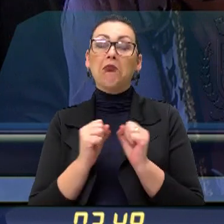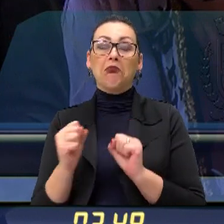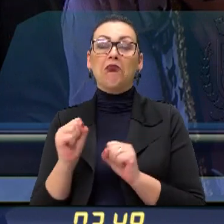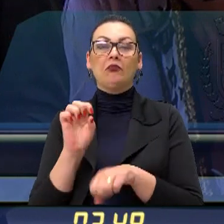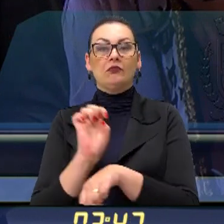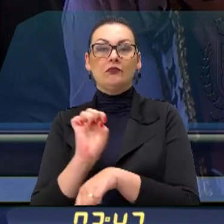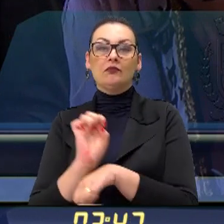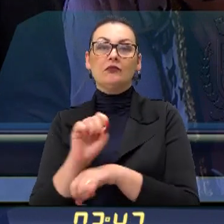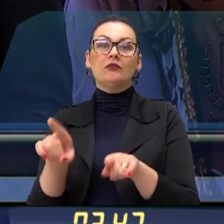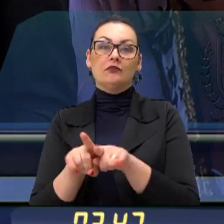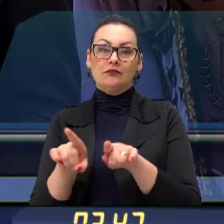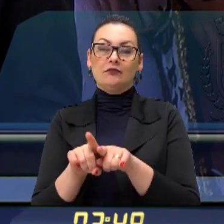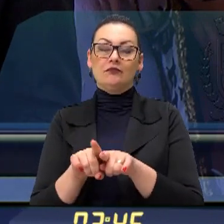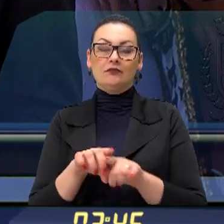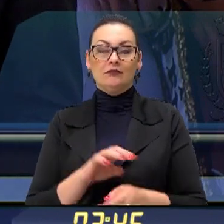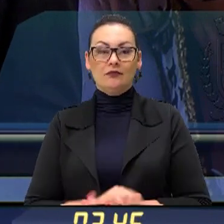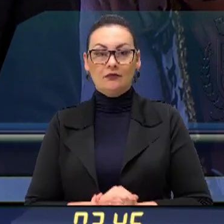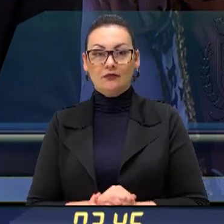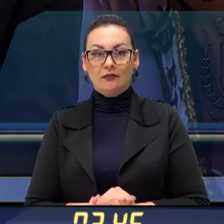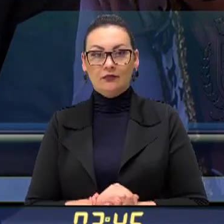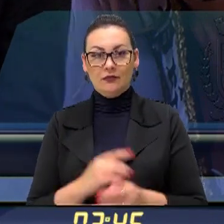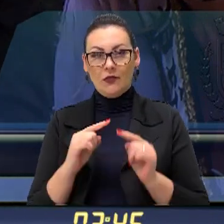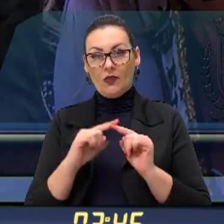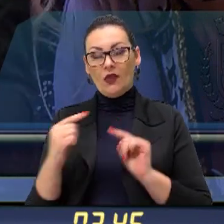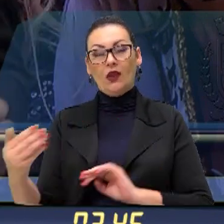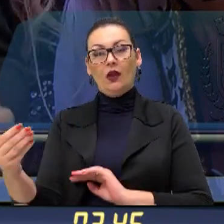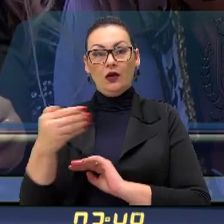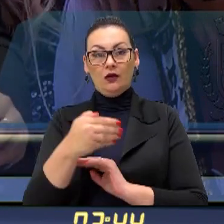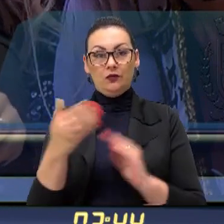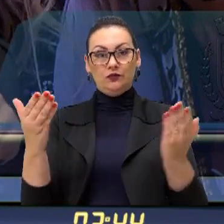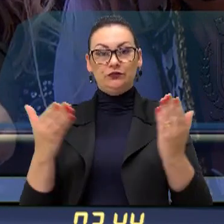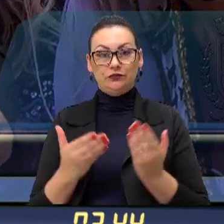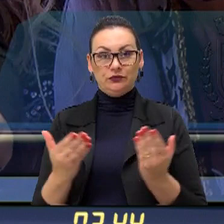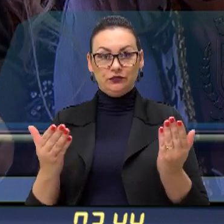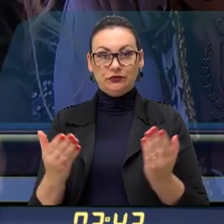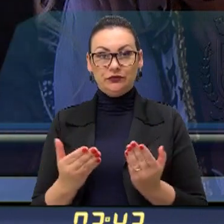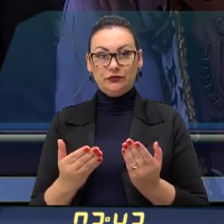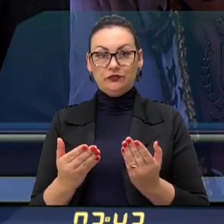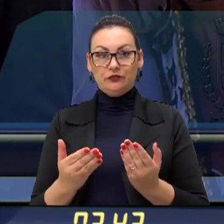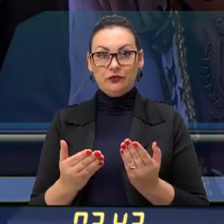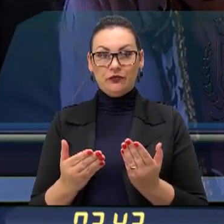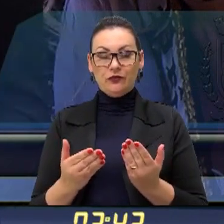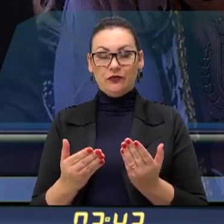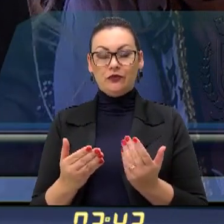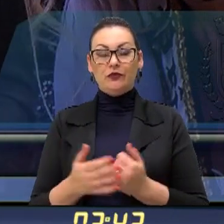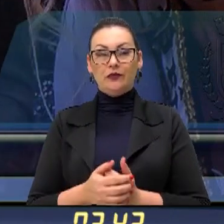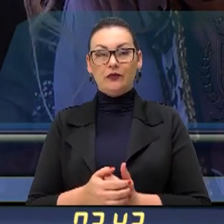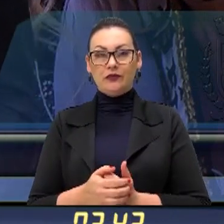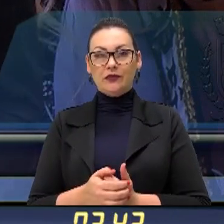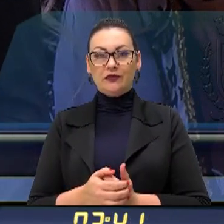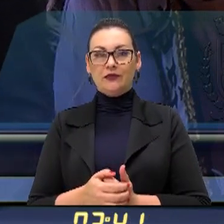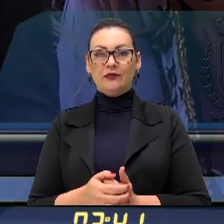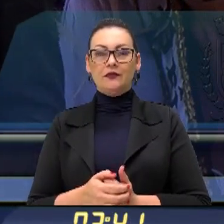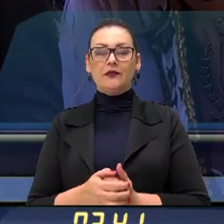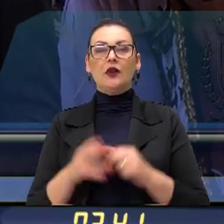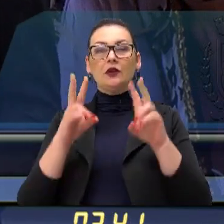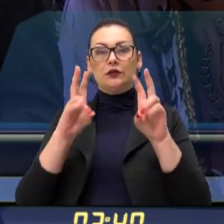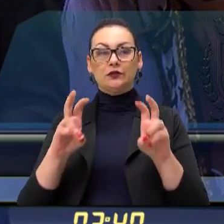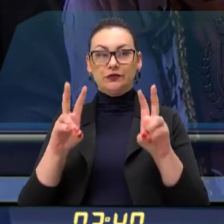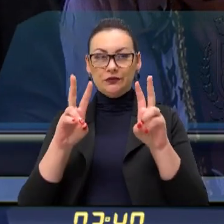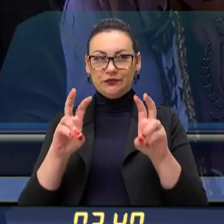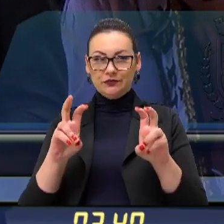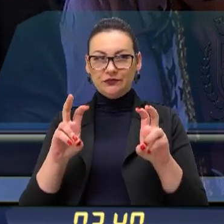Estado. Mas o que me traz aqui hoje, nessa tribuna, é essa